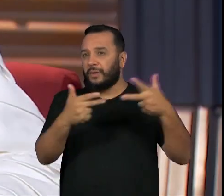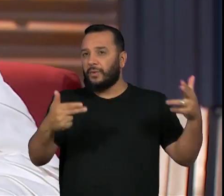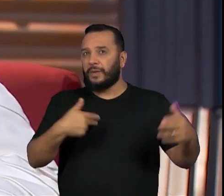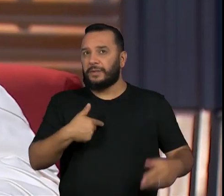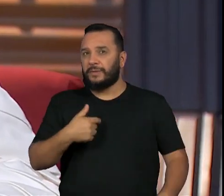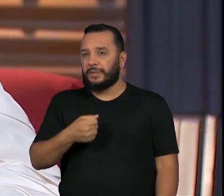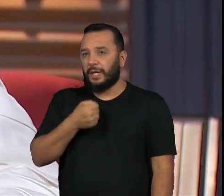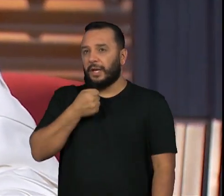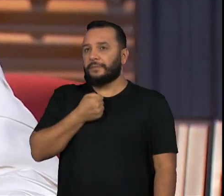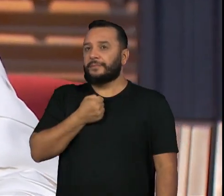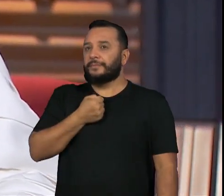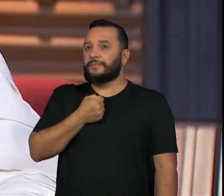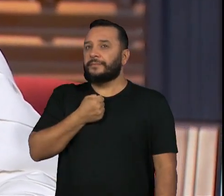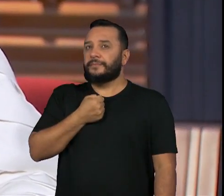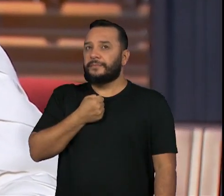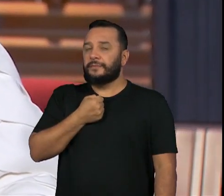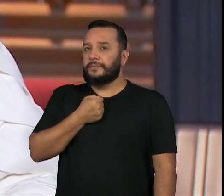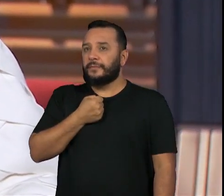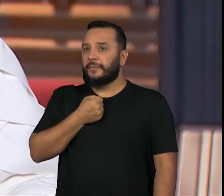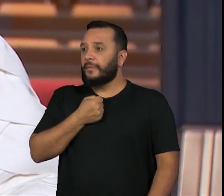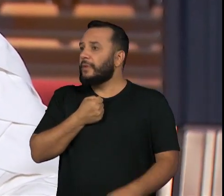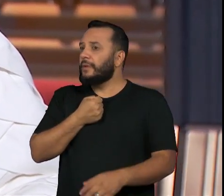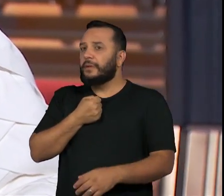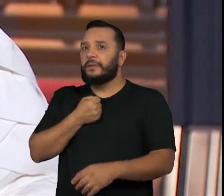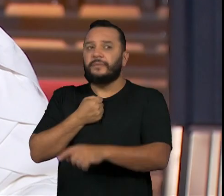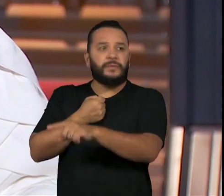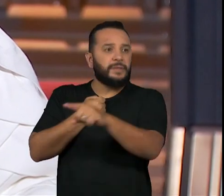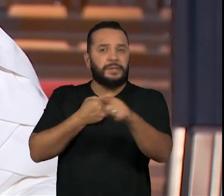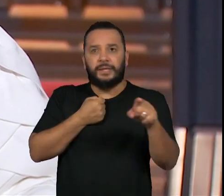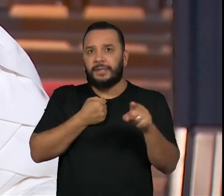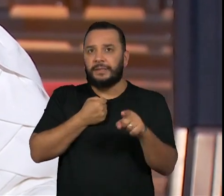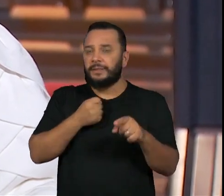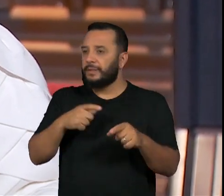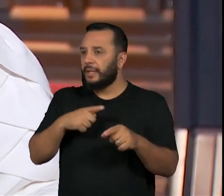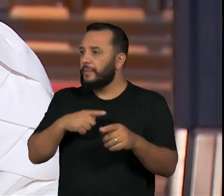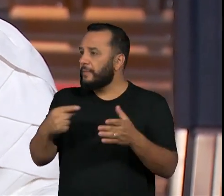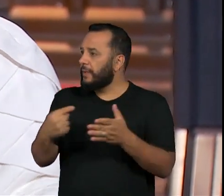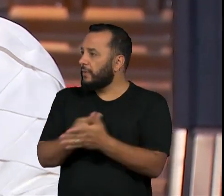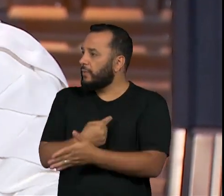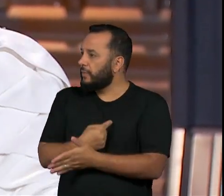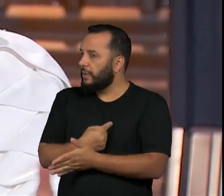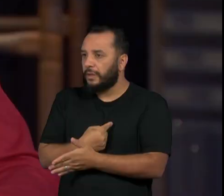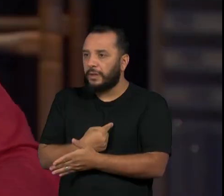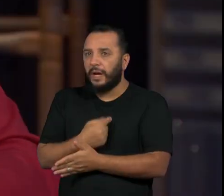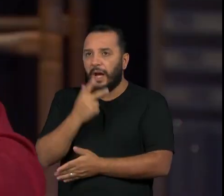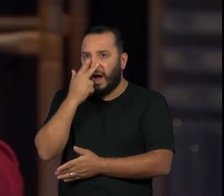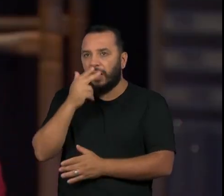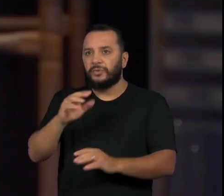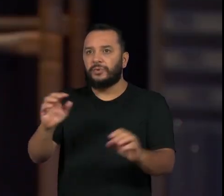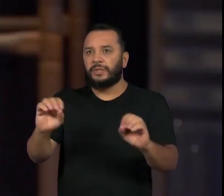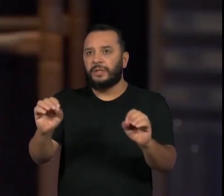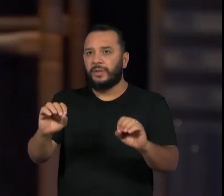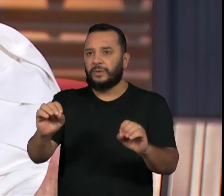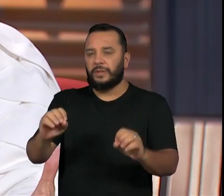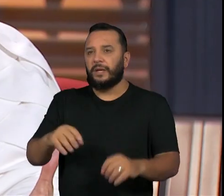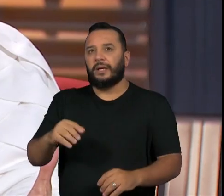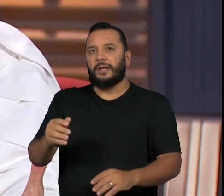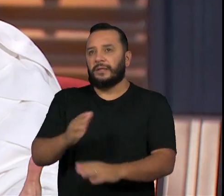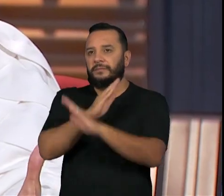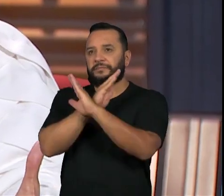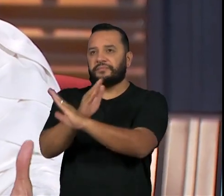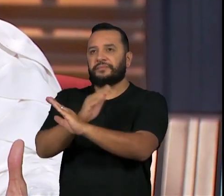microfone e pergunta. Alguém tem alguma pergunta? Eu acho que não, né? E encerra a fala.